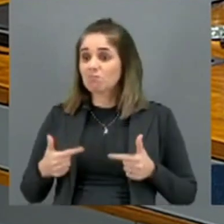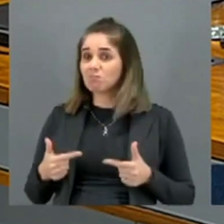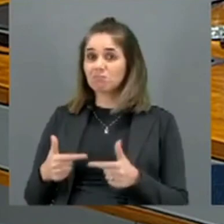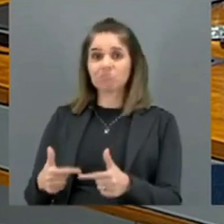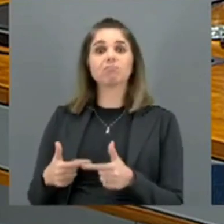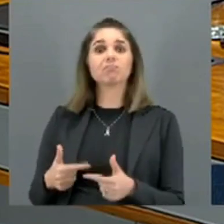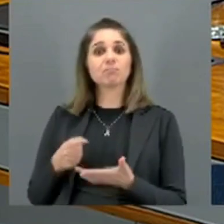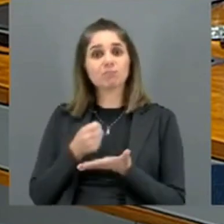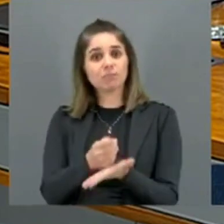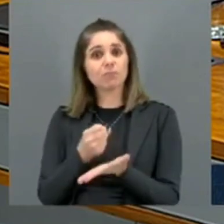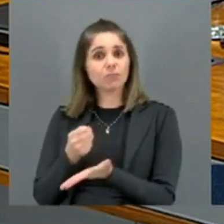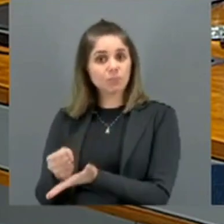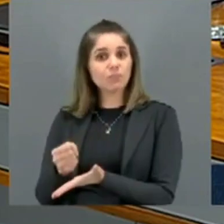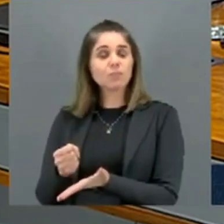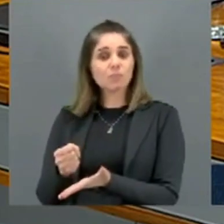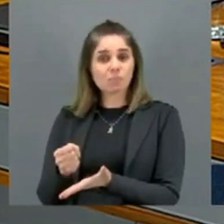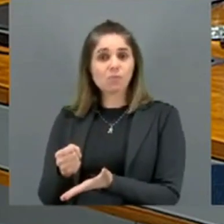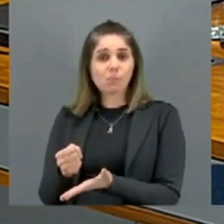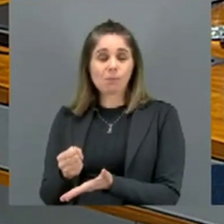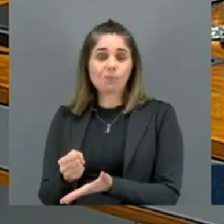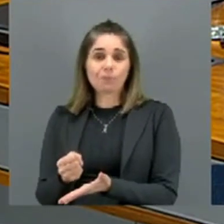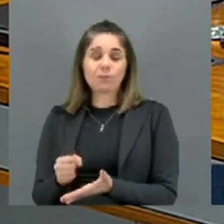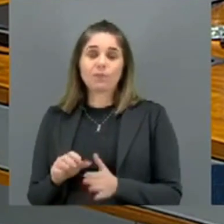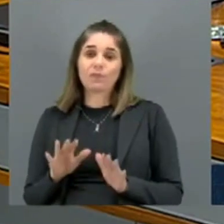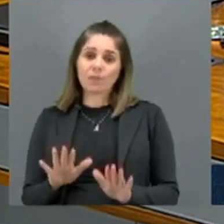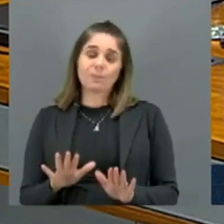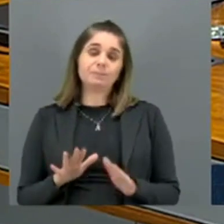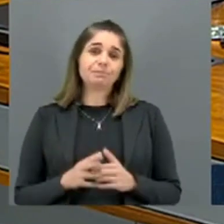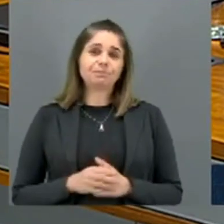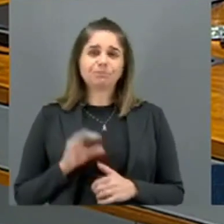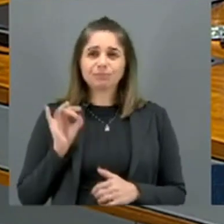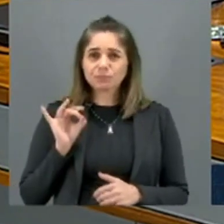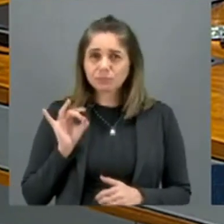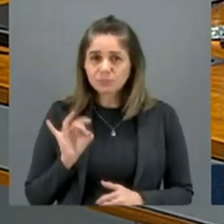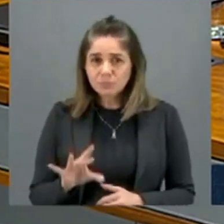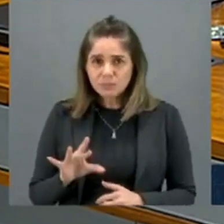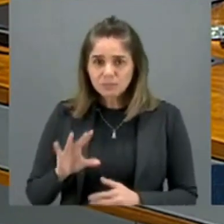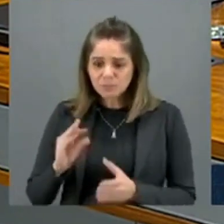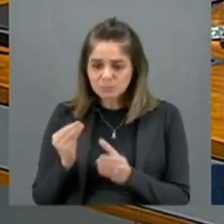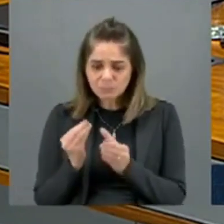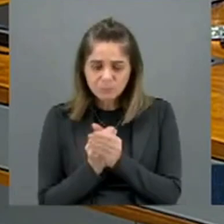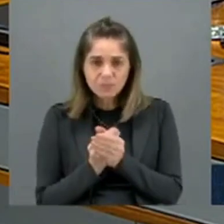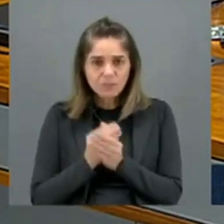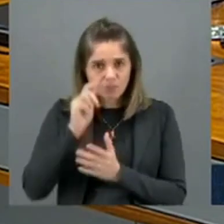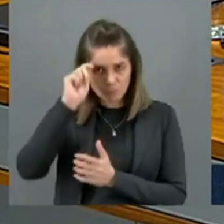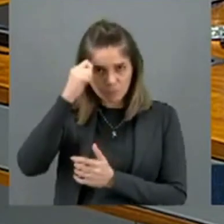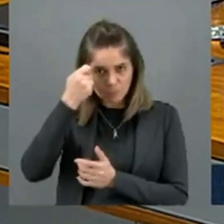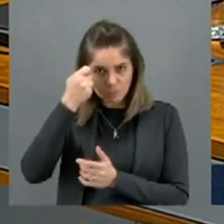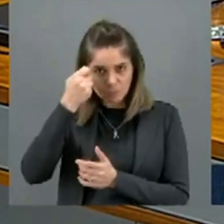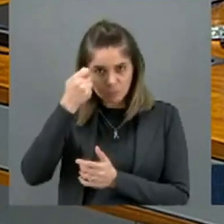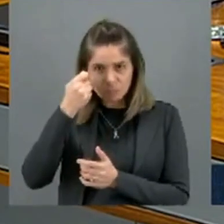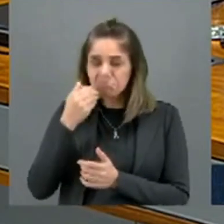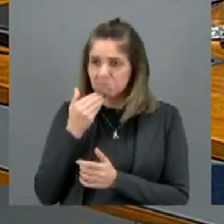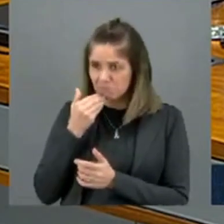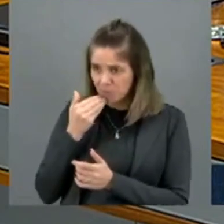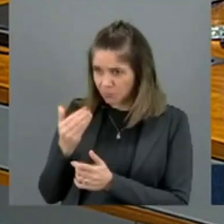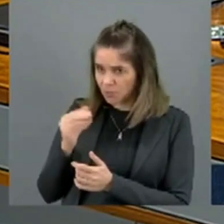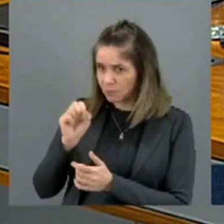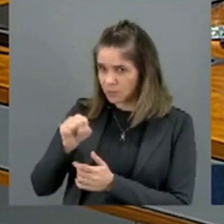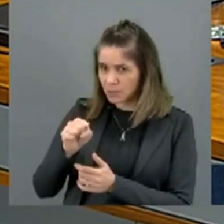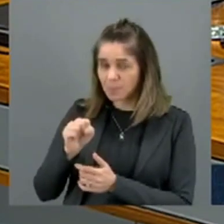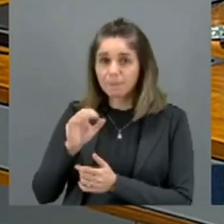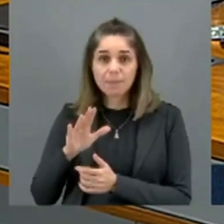uma delas. E essa é uma delas. Mas, ao colocar somente os negros, e eu sou favorável a isso, vou votar